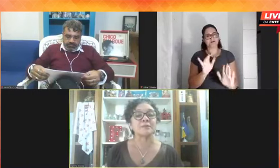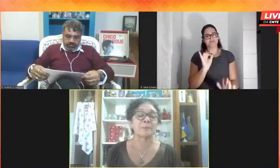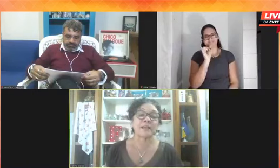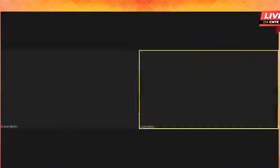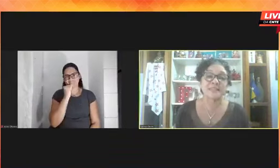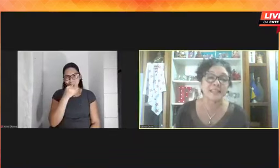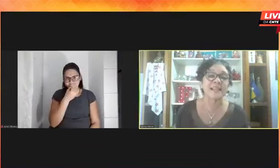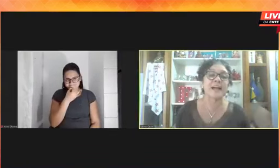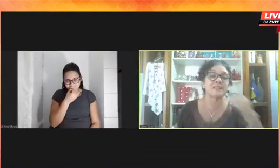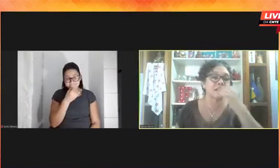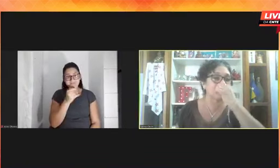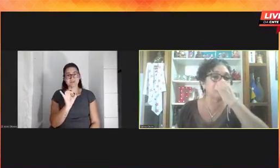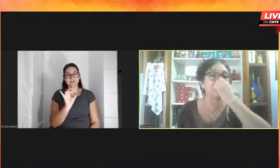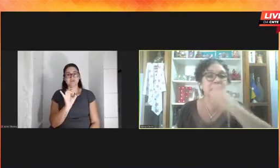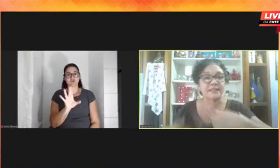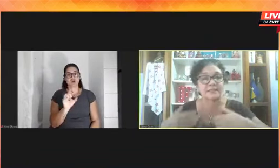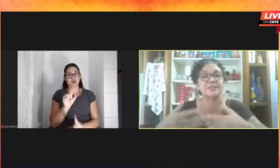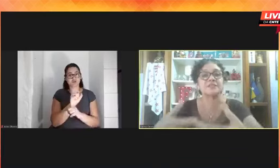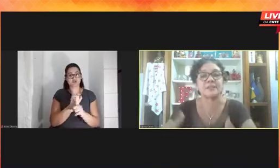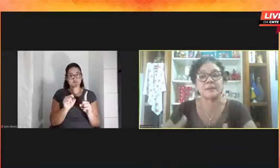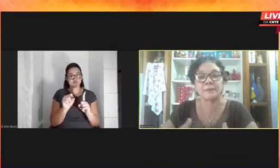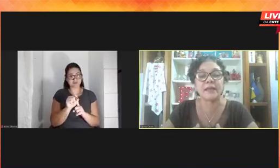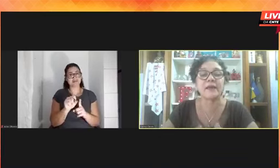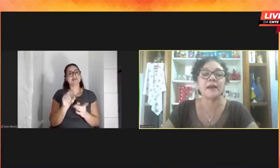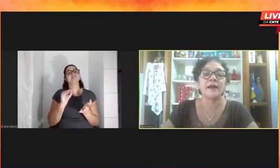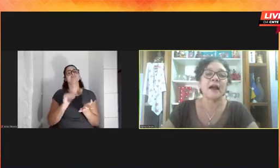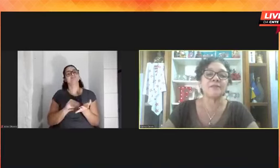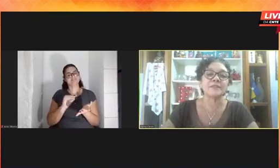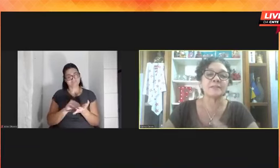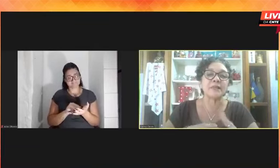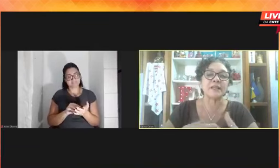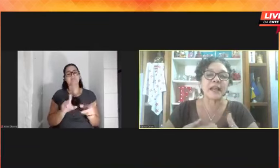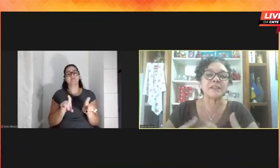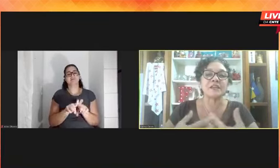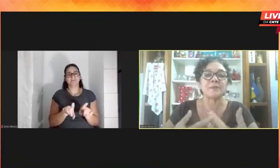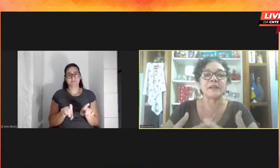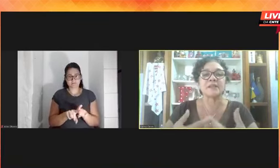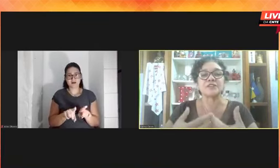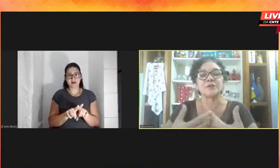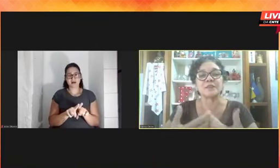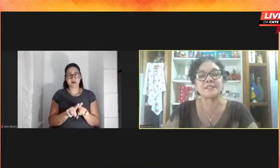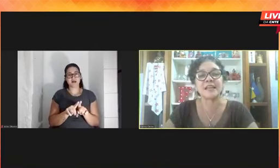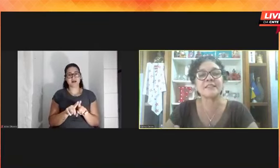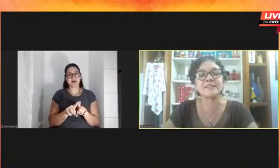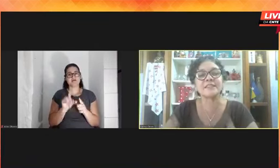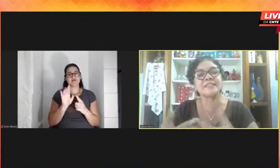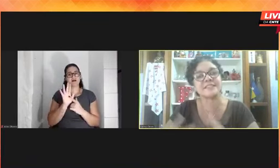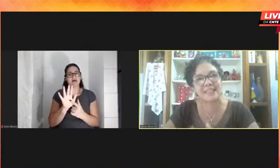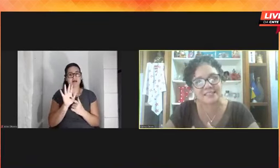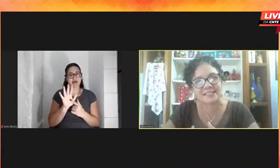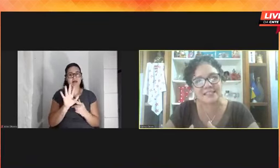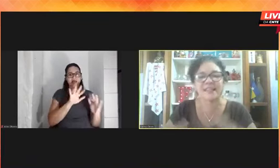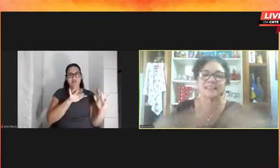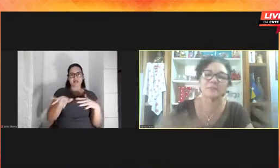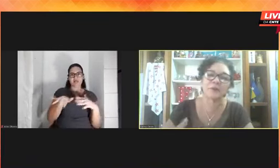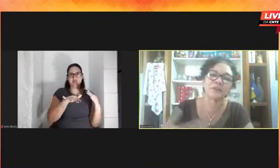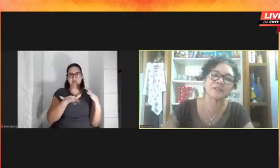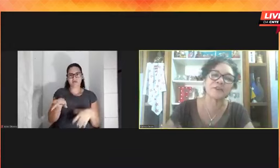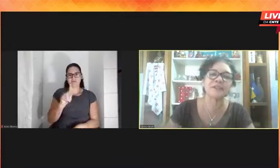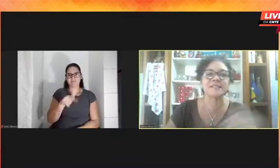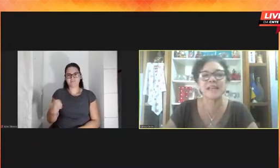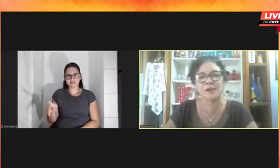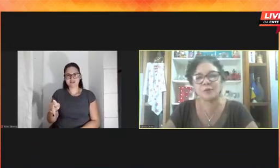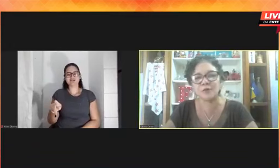apenas para a sociedade ainda persiste também a visibilidade apenas de docentes e discentes, né? Quer